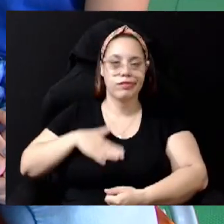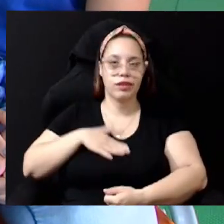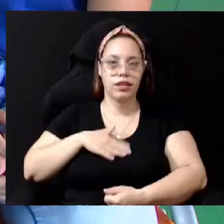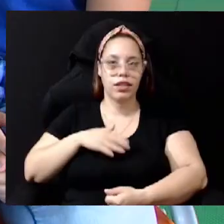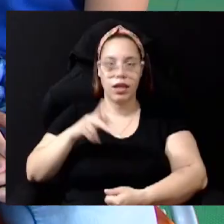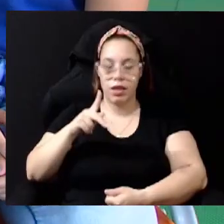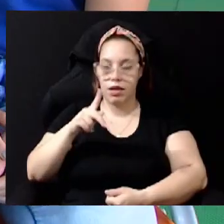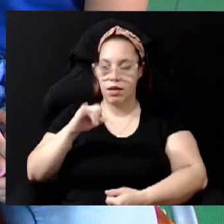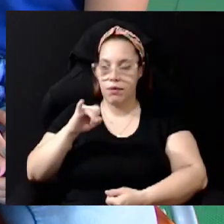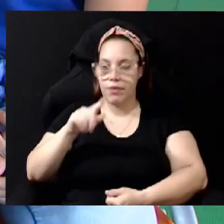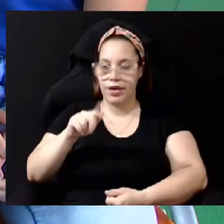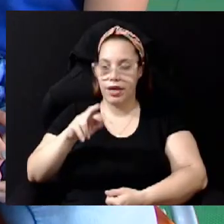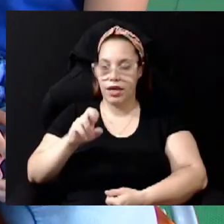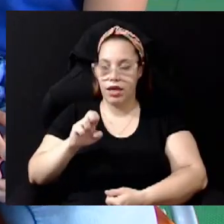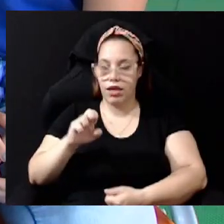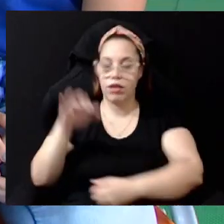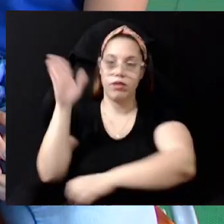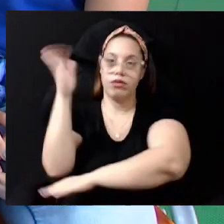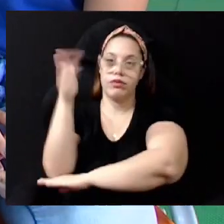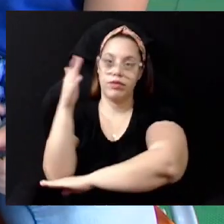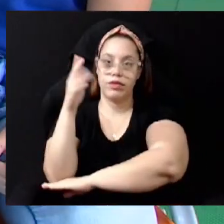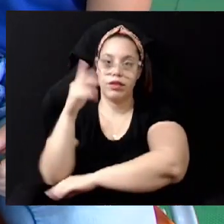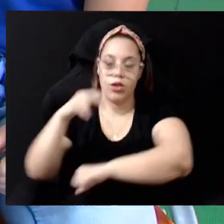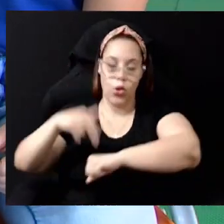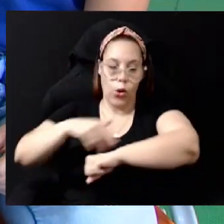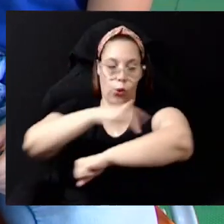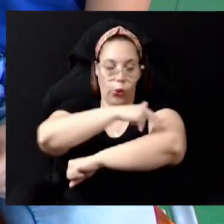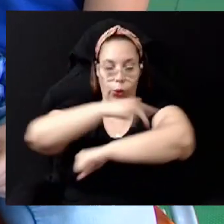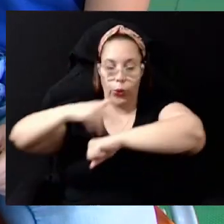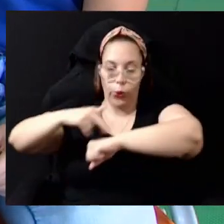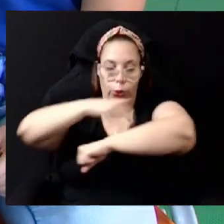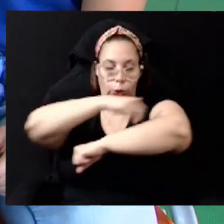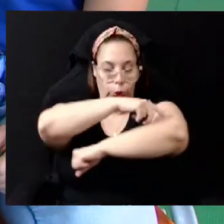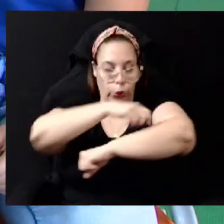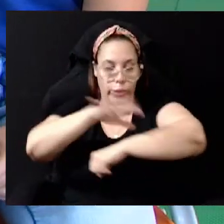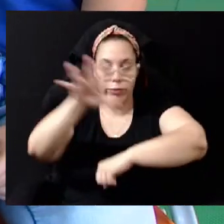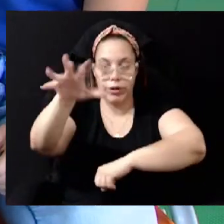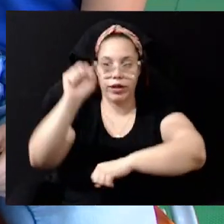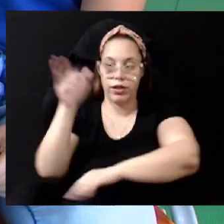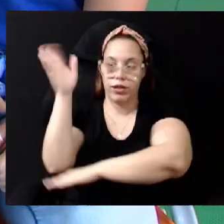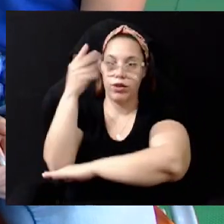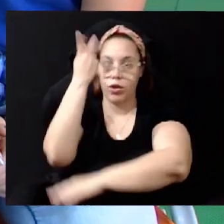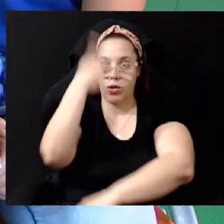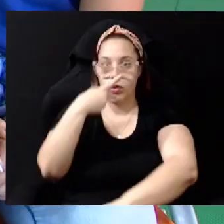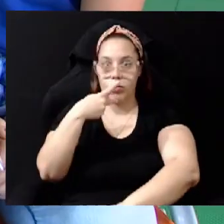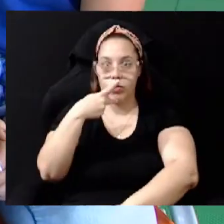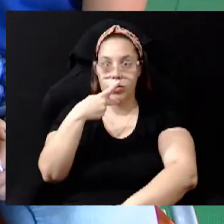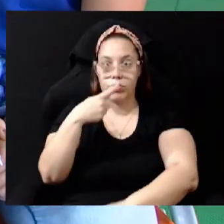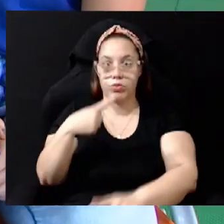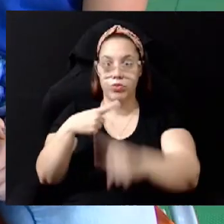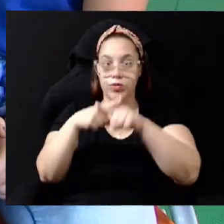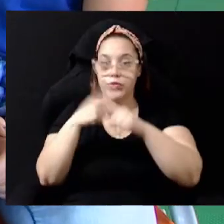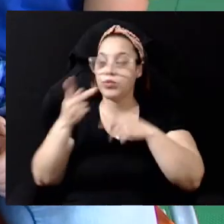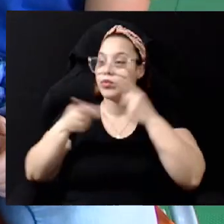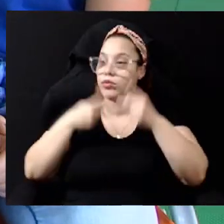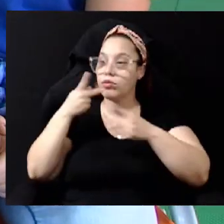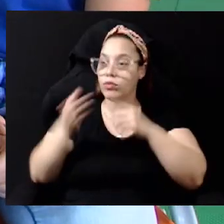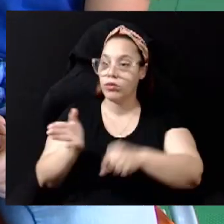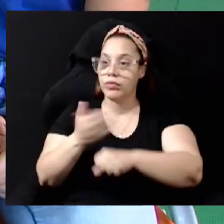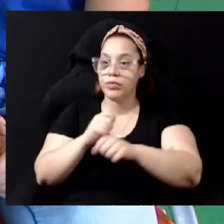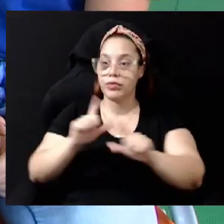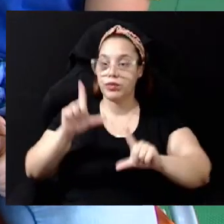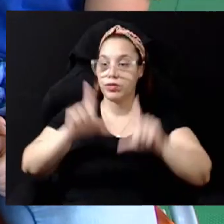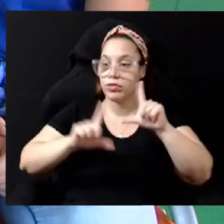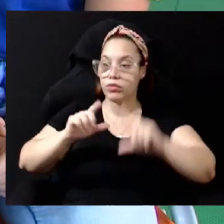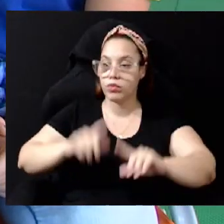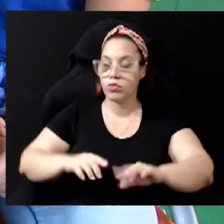gostam muito de pique-bandeira. É? Sim, que eles têm que correr de um lado para o outro, pegando a bandeira do próprio time. E a gente estava conversando antes